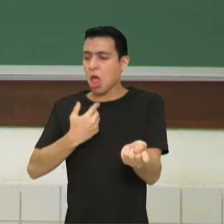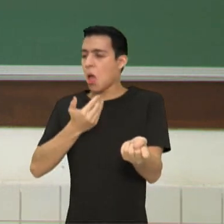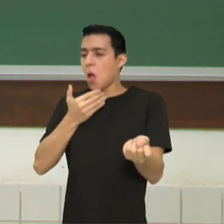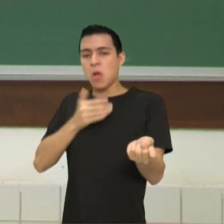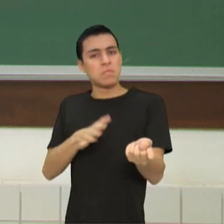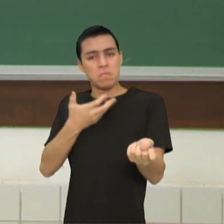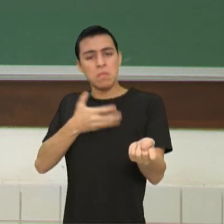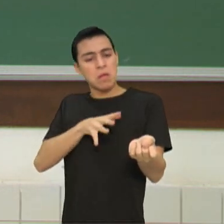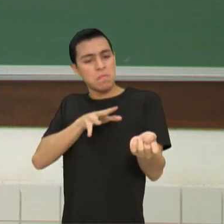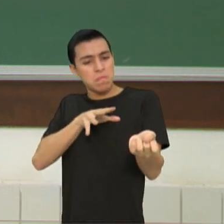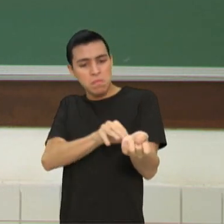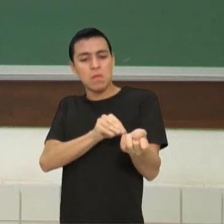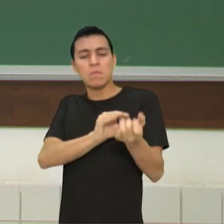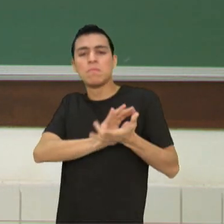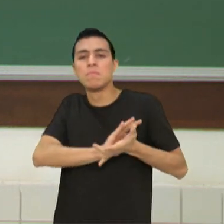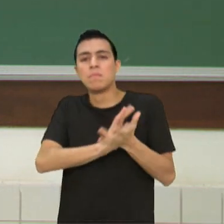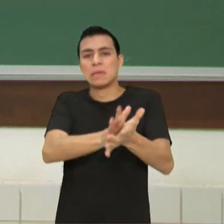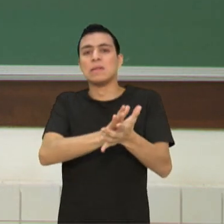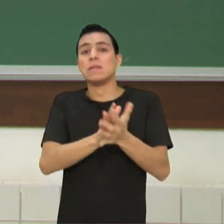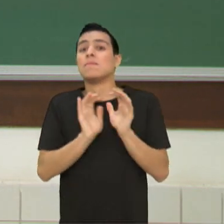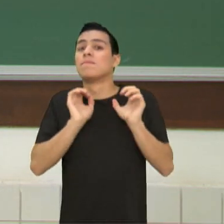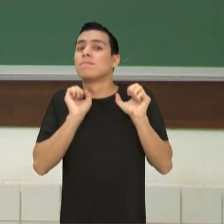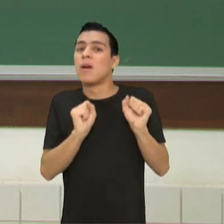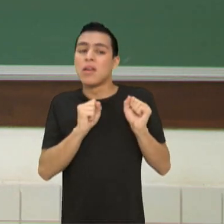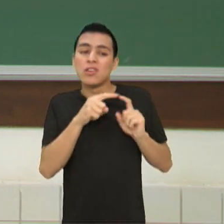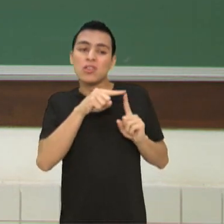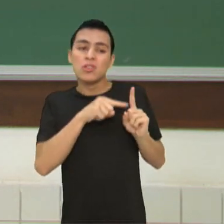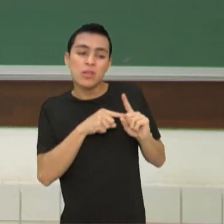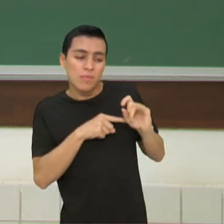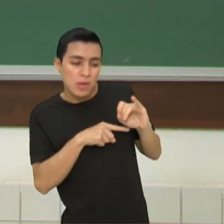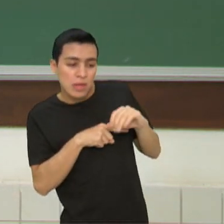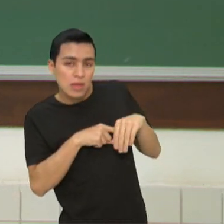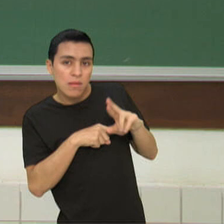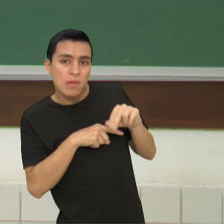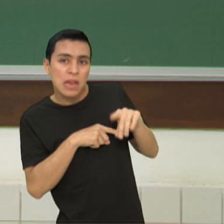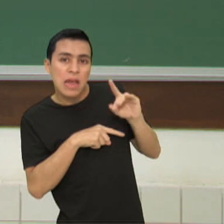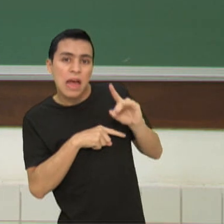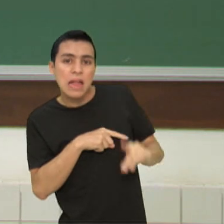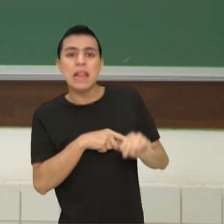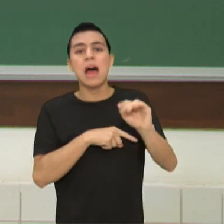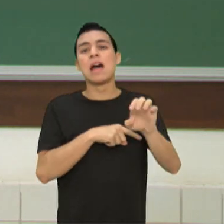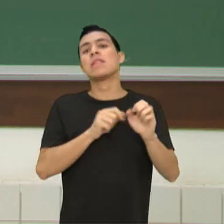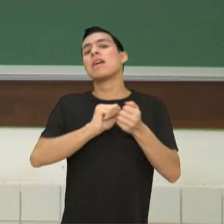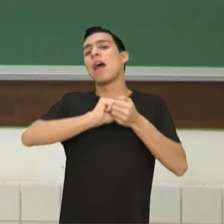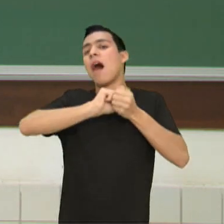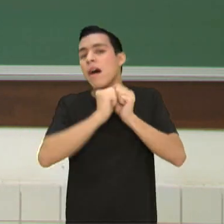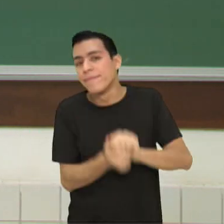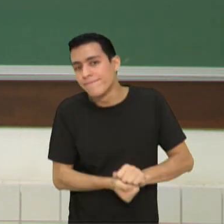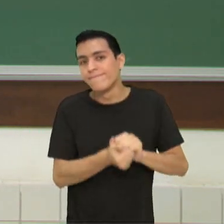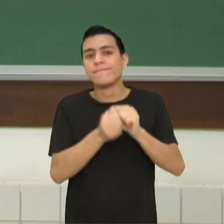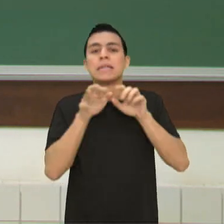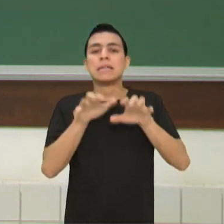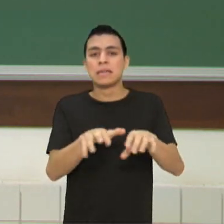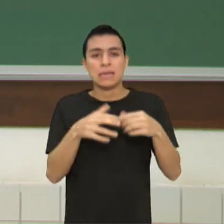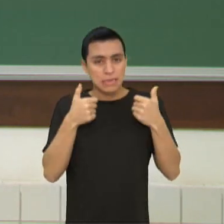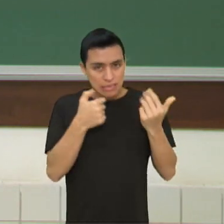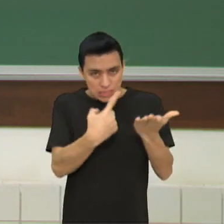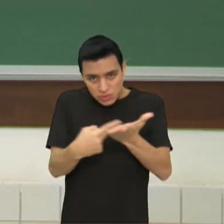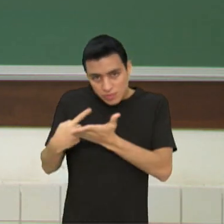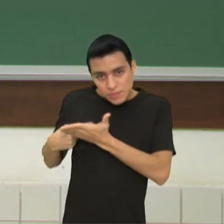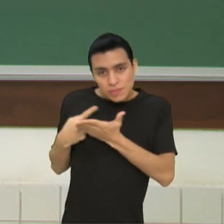pode reconhecer e pode gerar essa imunidade. Que tipo de imunidade é essa? Adaptativa.